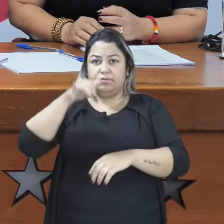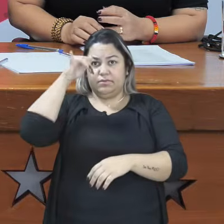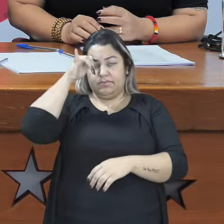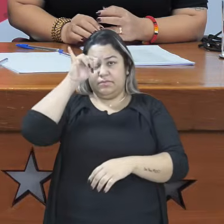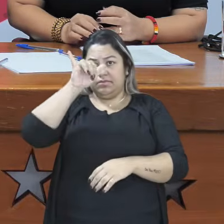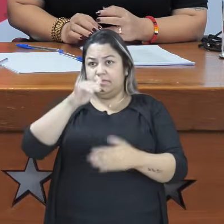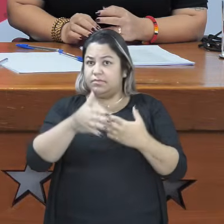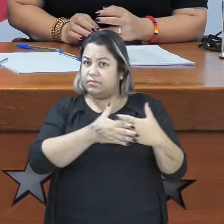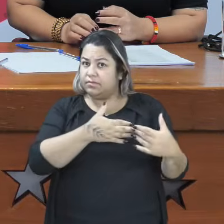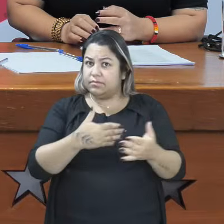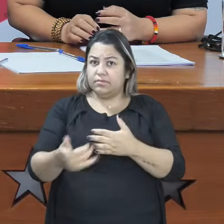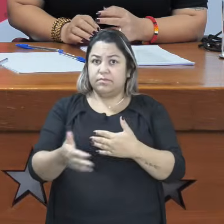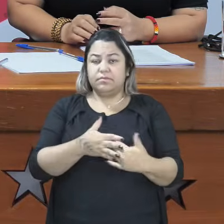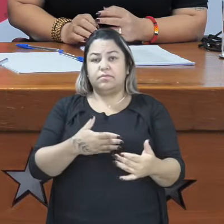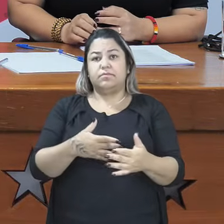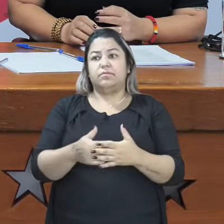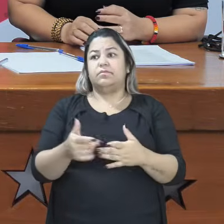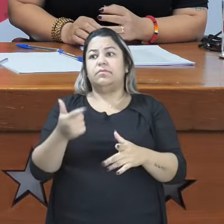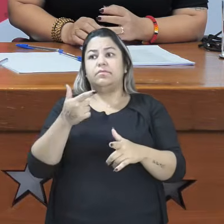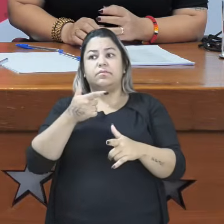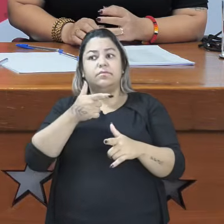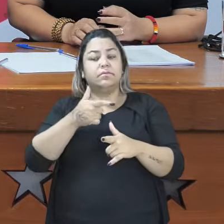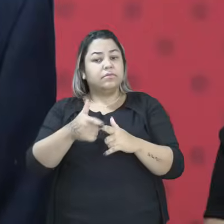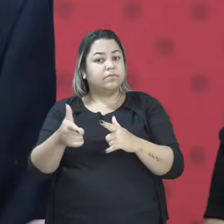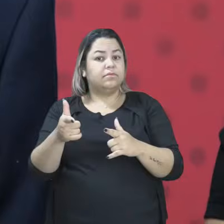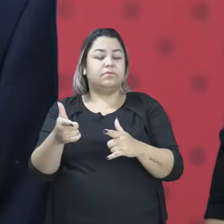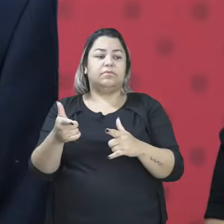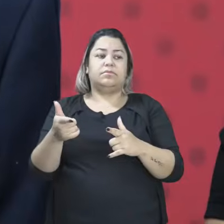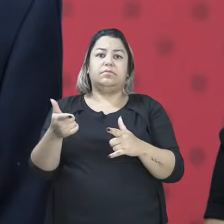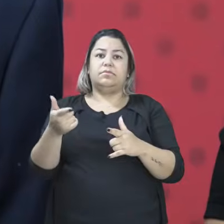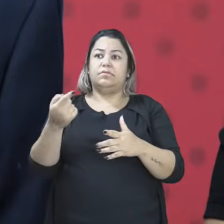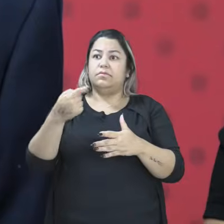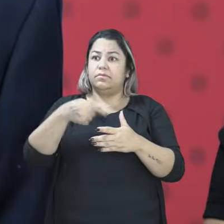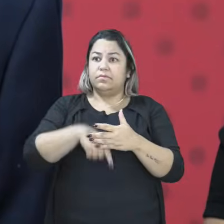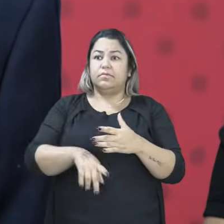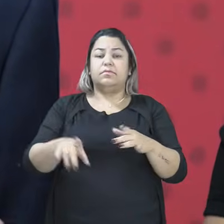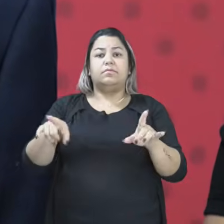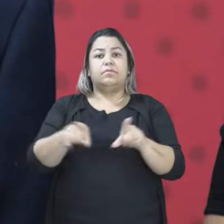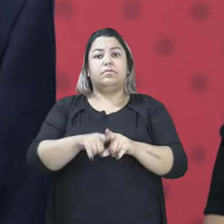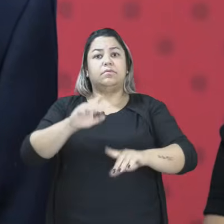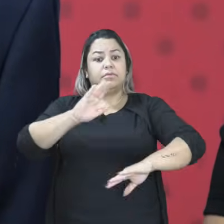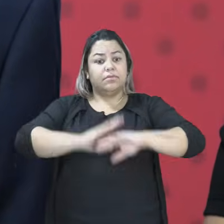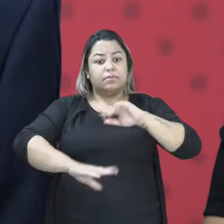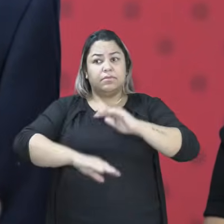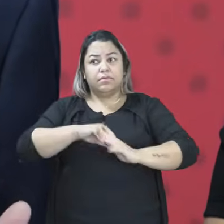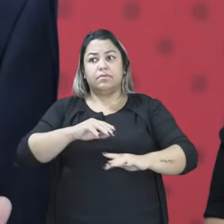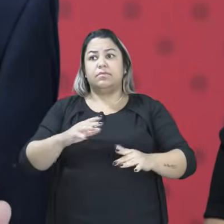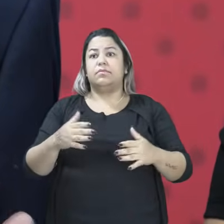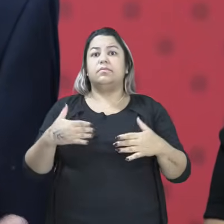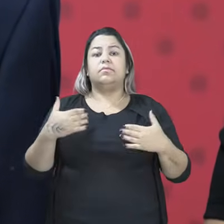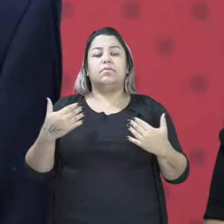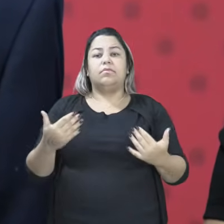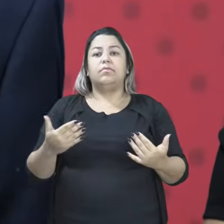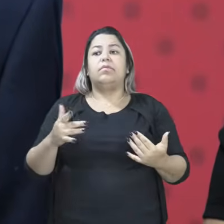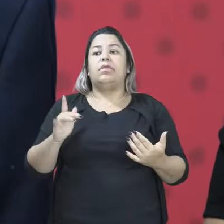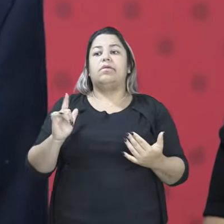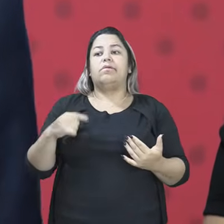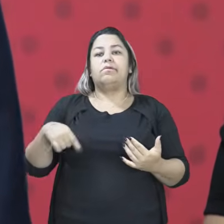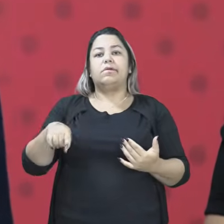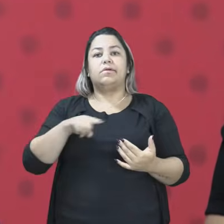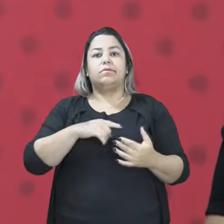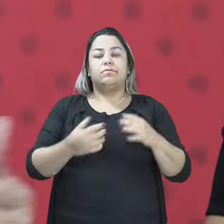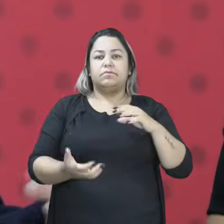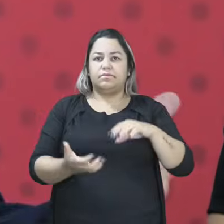tipo de interferência externa, evitar qualquer tipo de prática fisiológica. E aí, no nosso congresso, nós